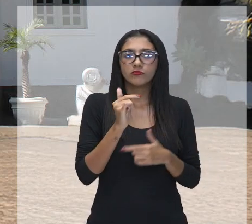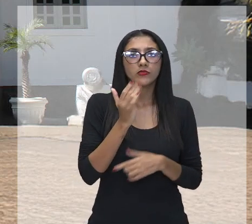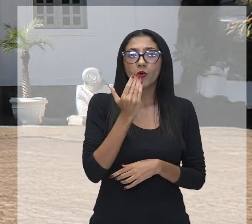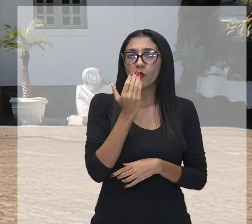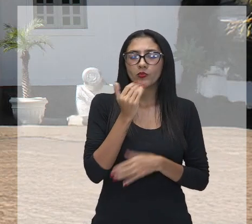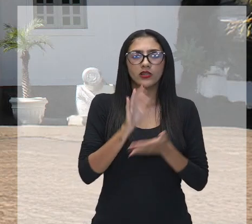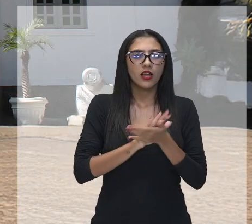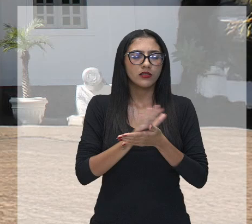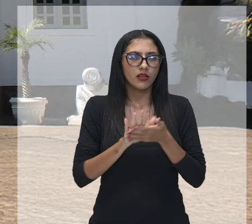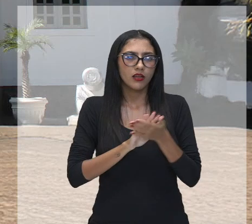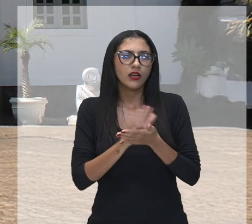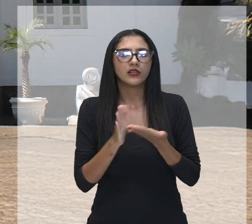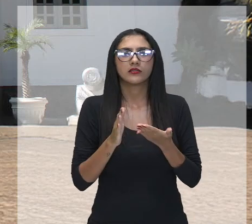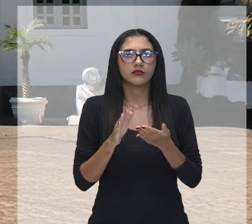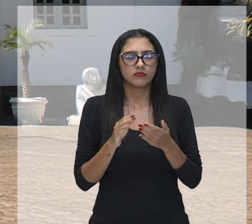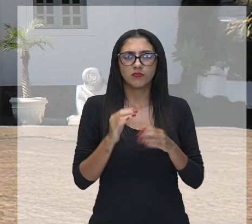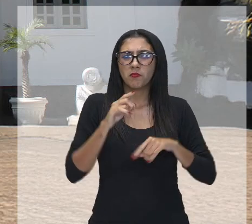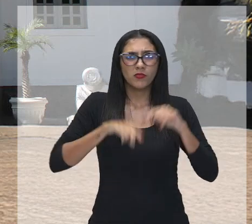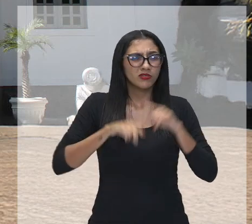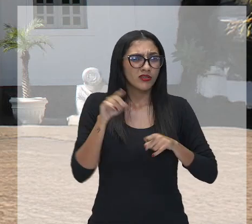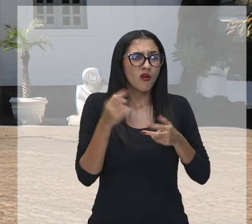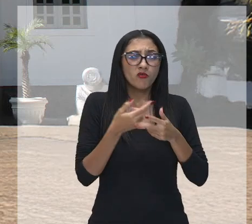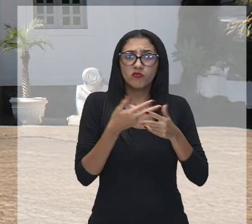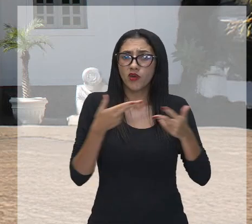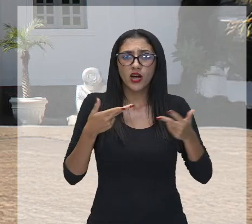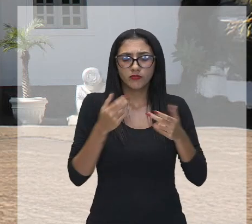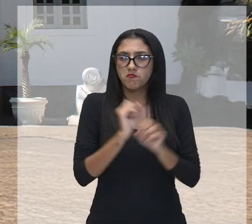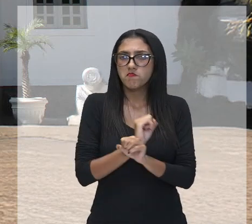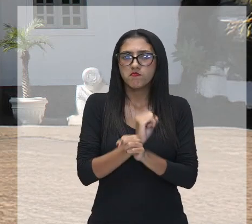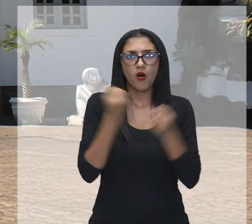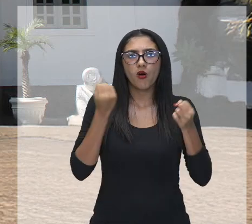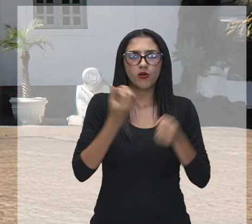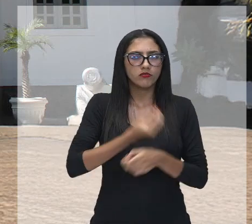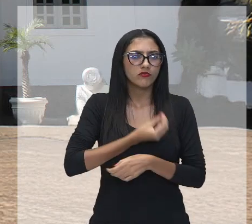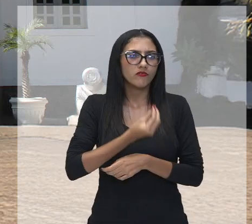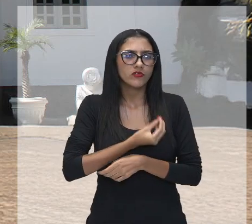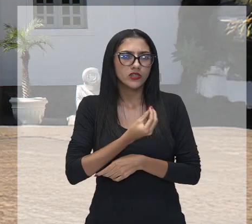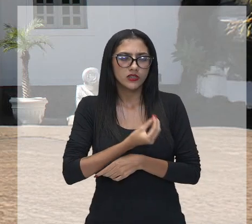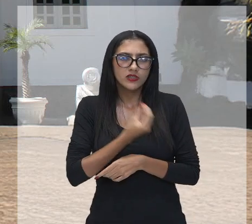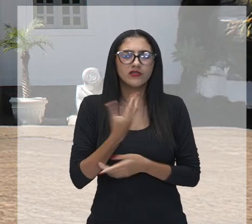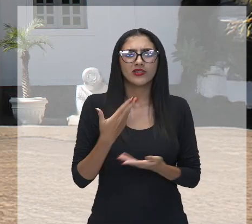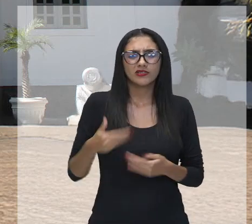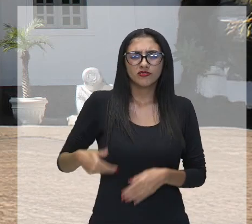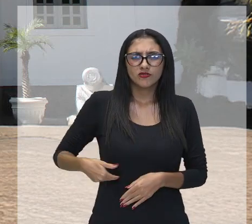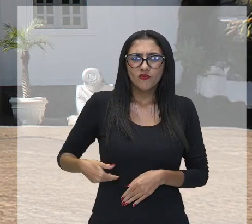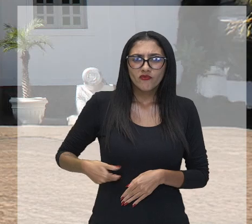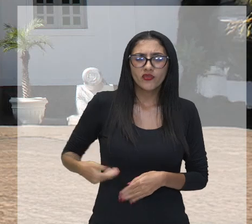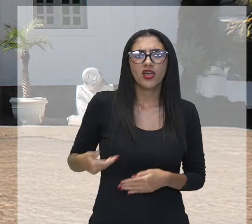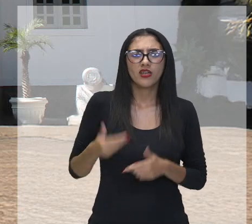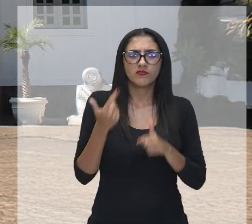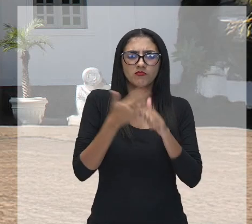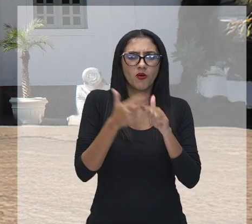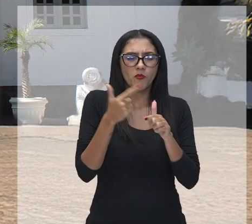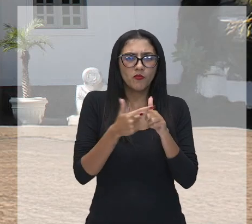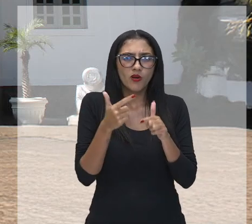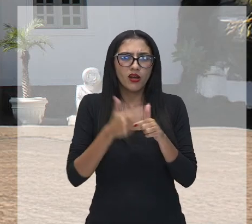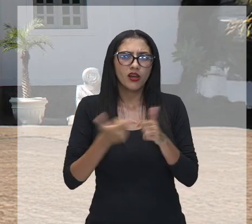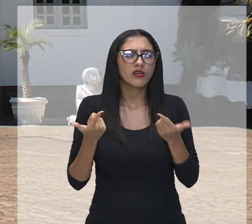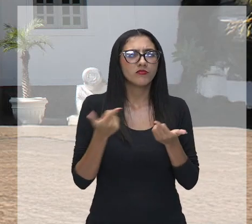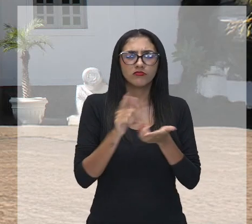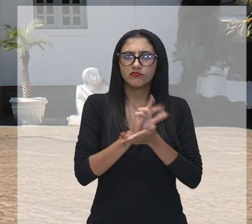alimentos, ficassem sem suprimentos para a sua sobrevivência, né? Para ficarem ali passando fome e problemas